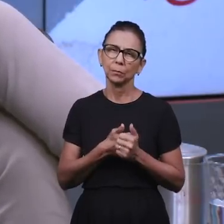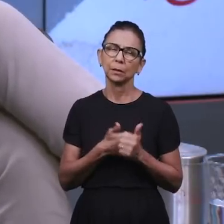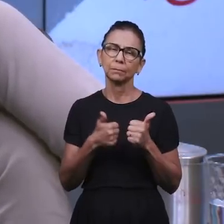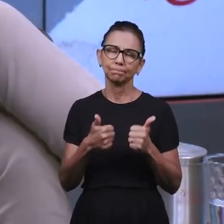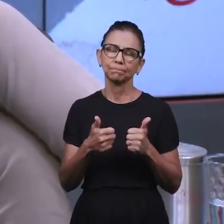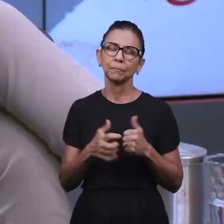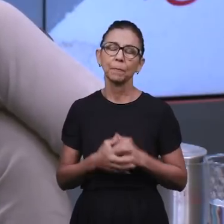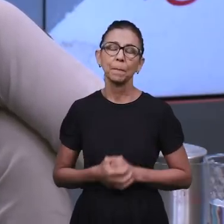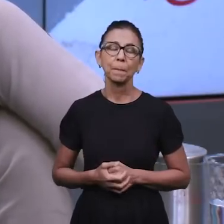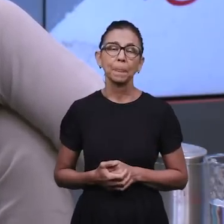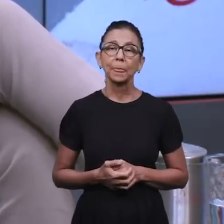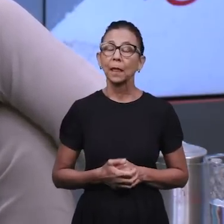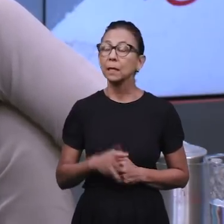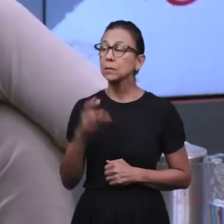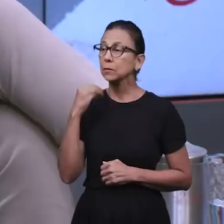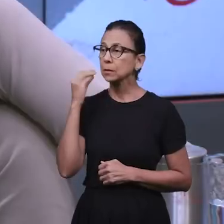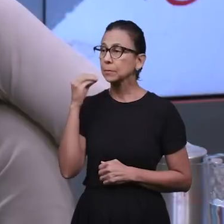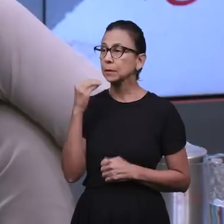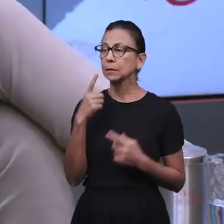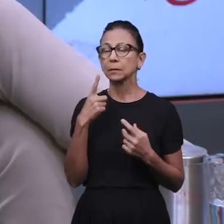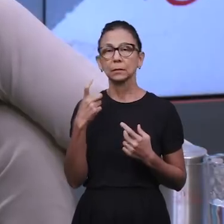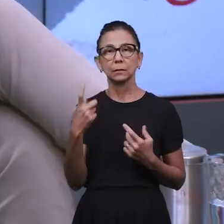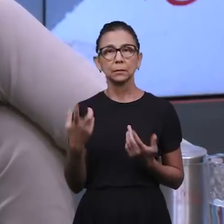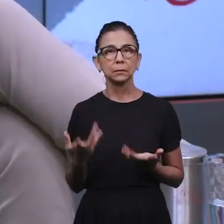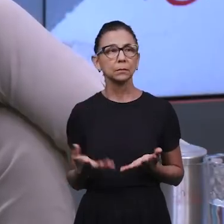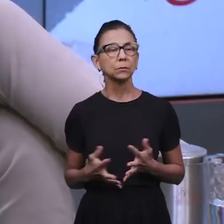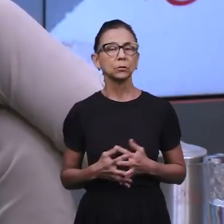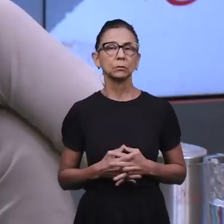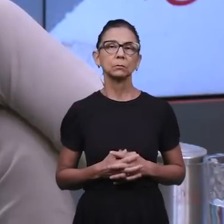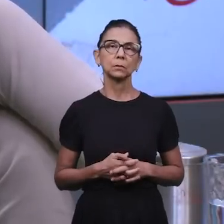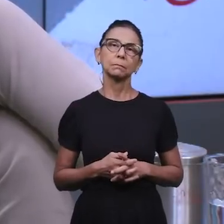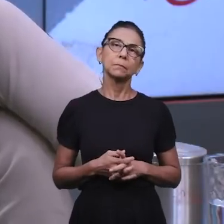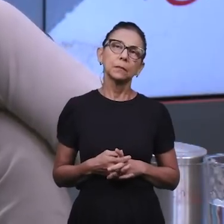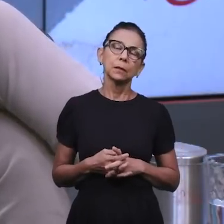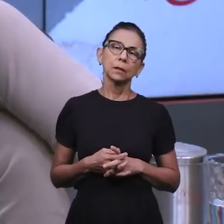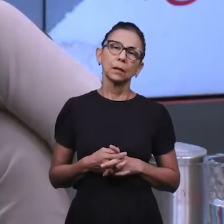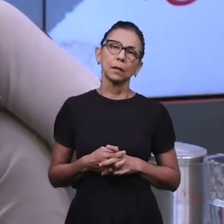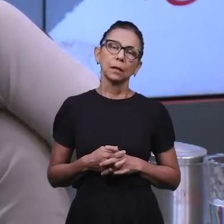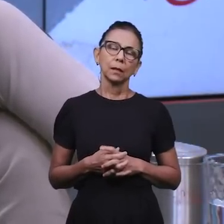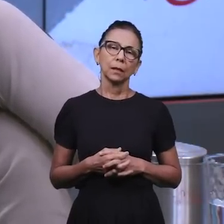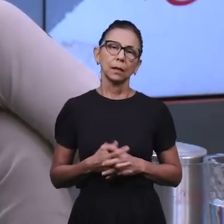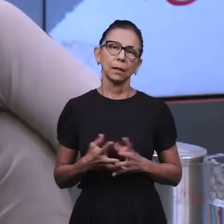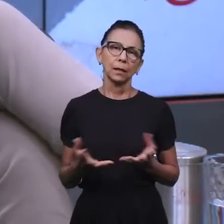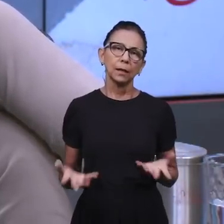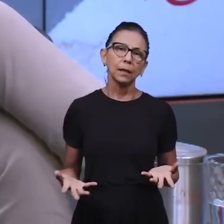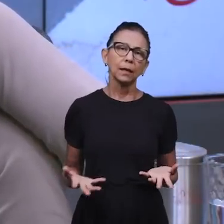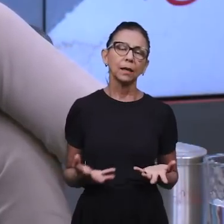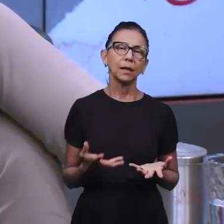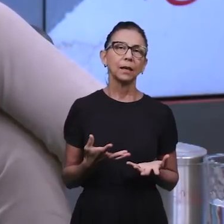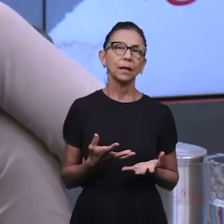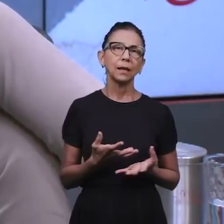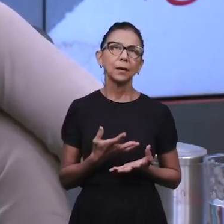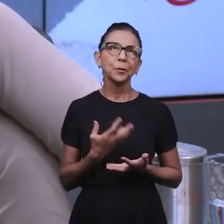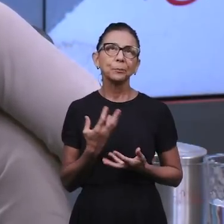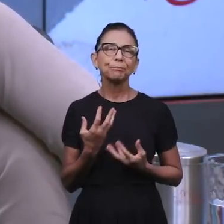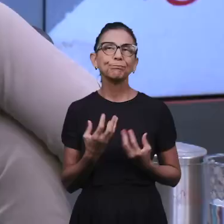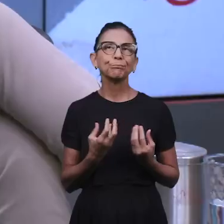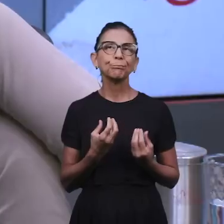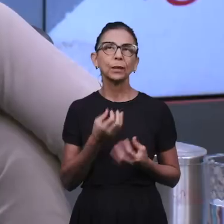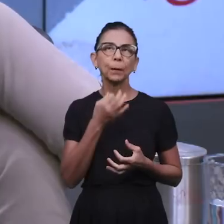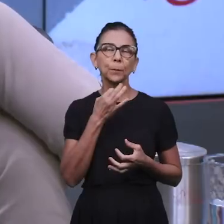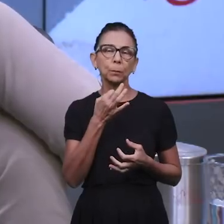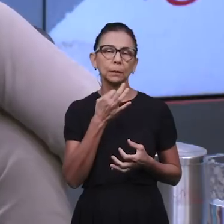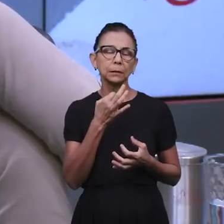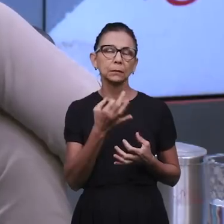boa a forma como você abordou a primeira parte do verso, né,